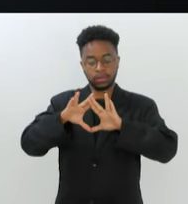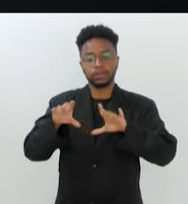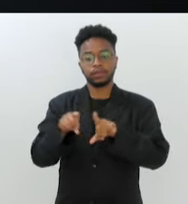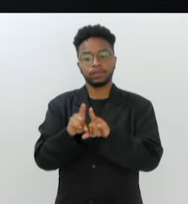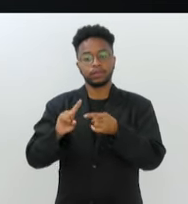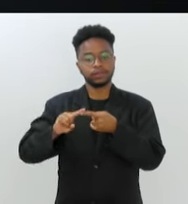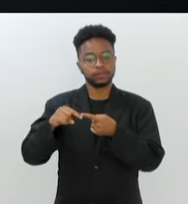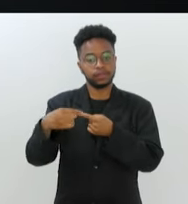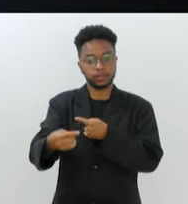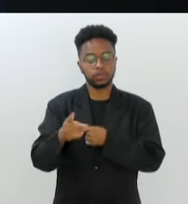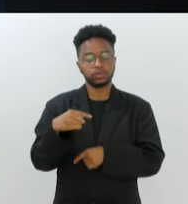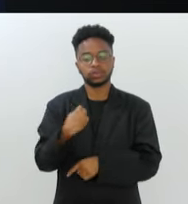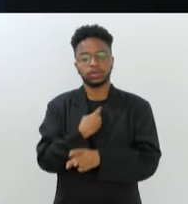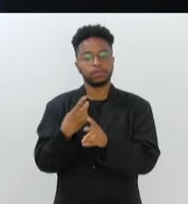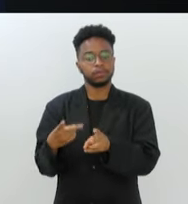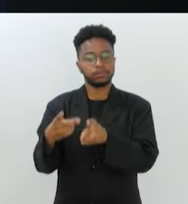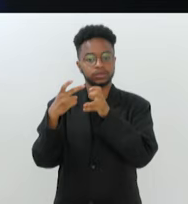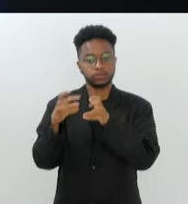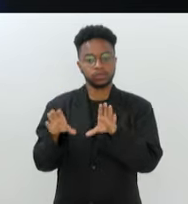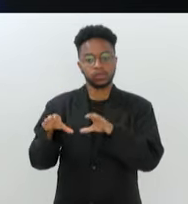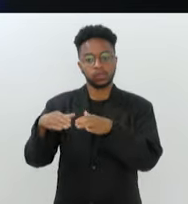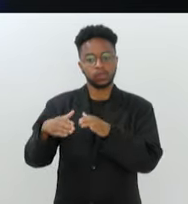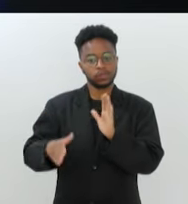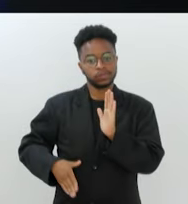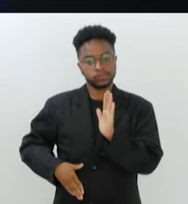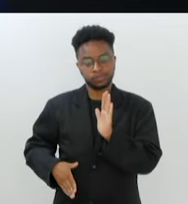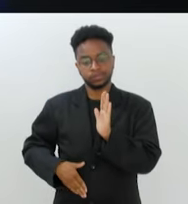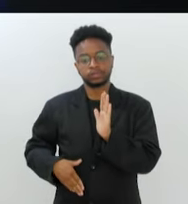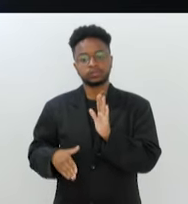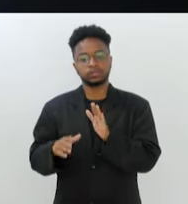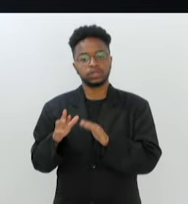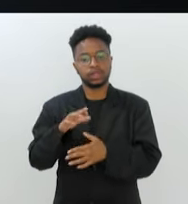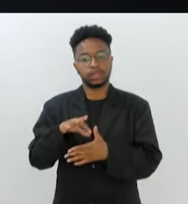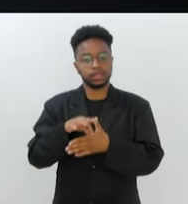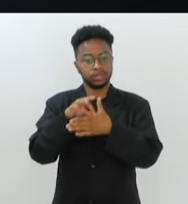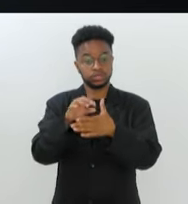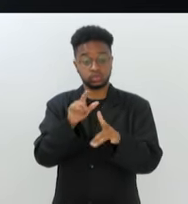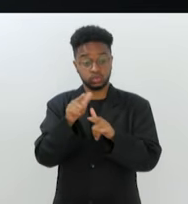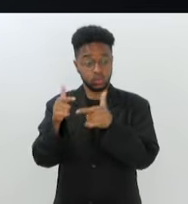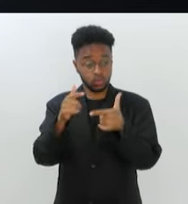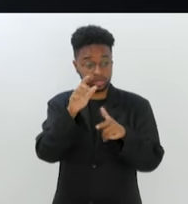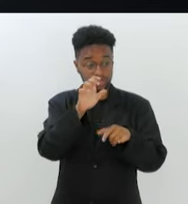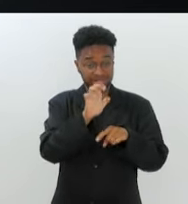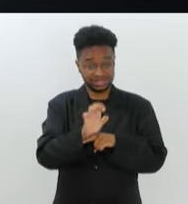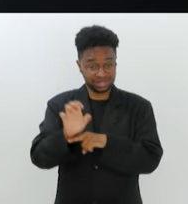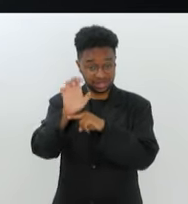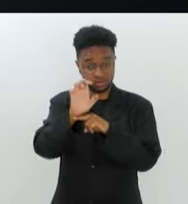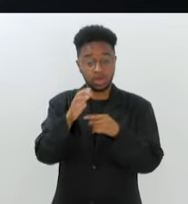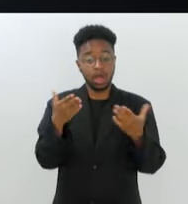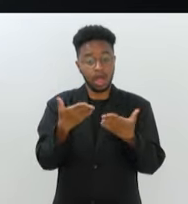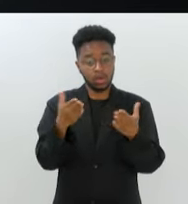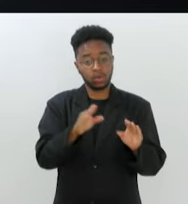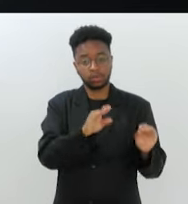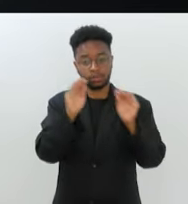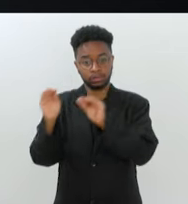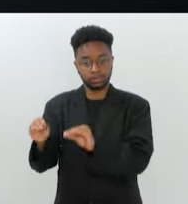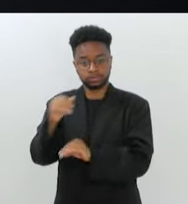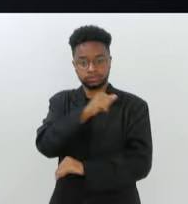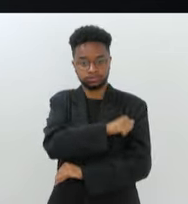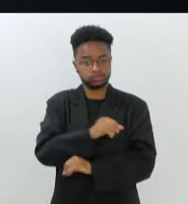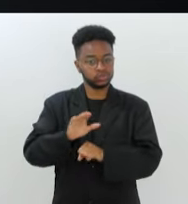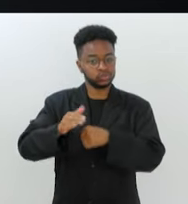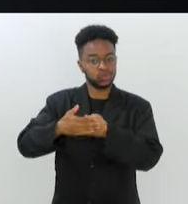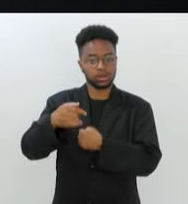DPF 635, que criminosos, chefes do crime organizado de outros estados, estão hoje escondidos aqui no Rio de